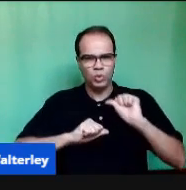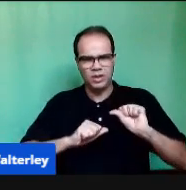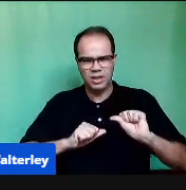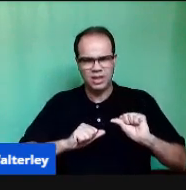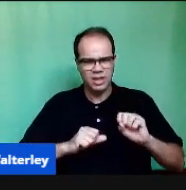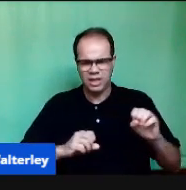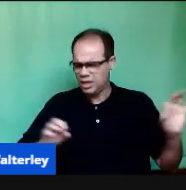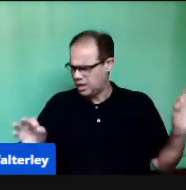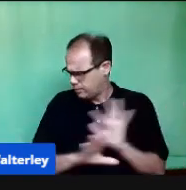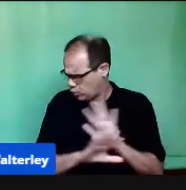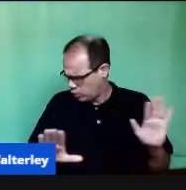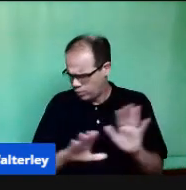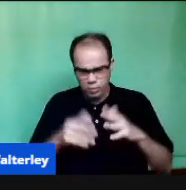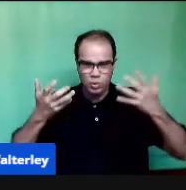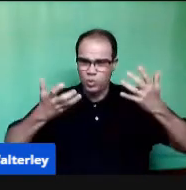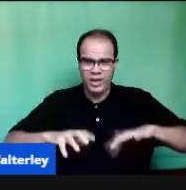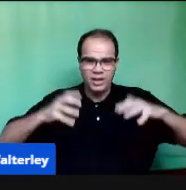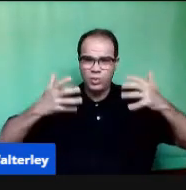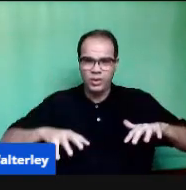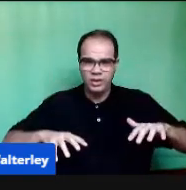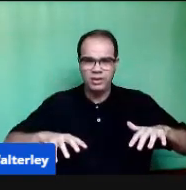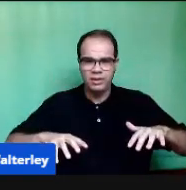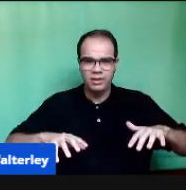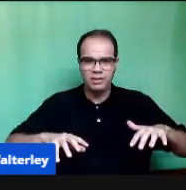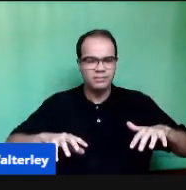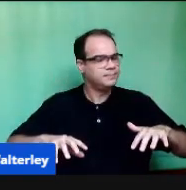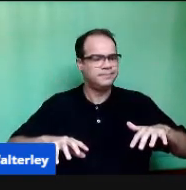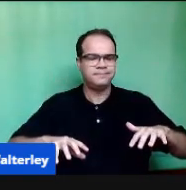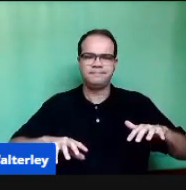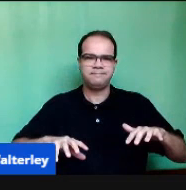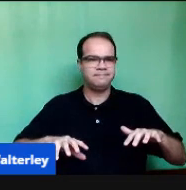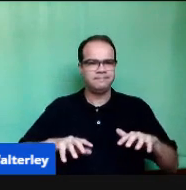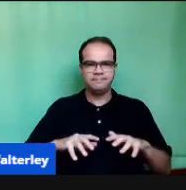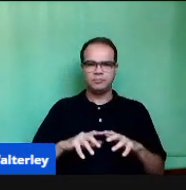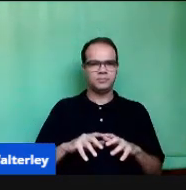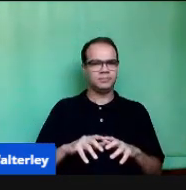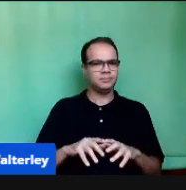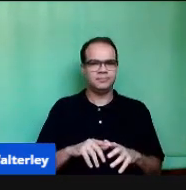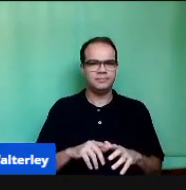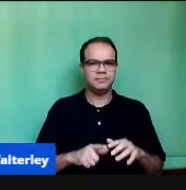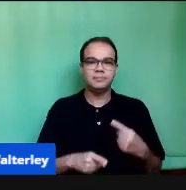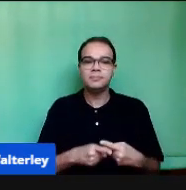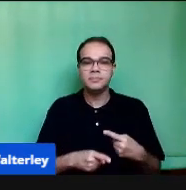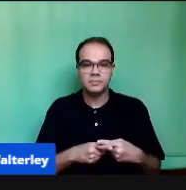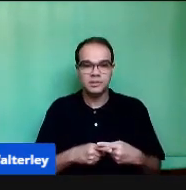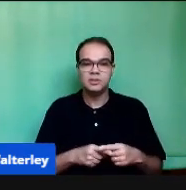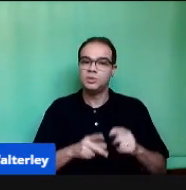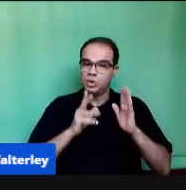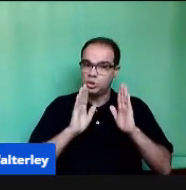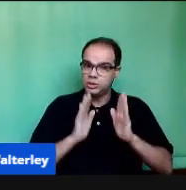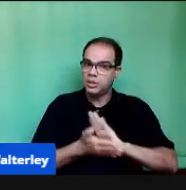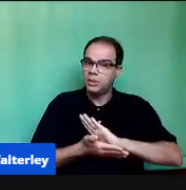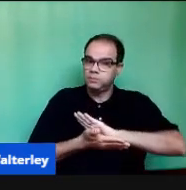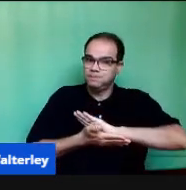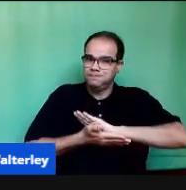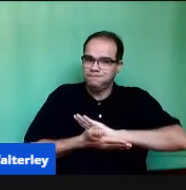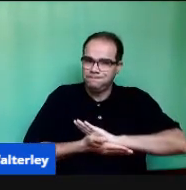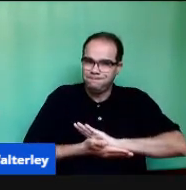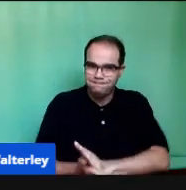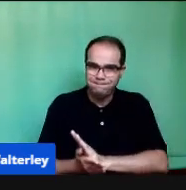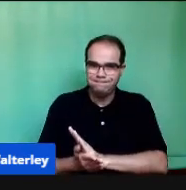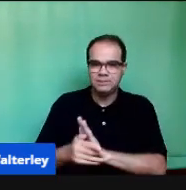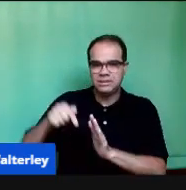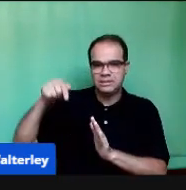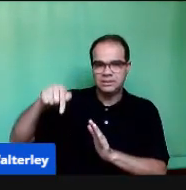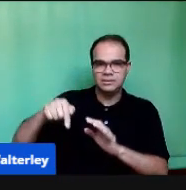Infelizmente, nós tivemos aí como uma das formas de discriminação e de impor sofrimento à